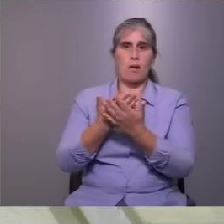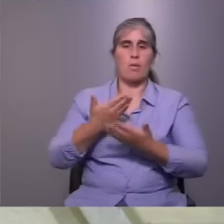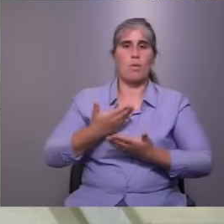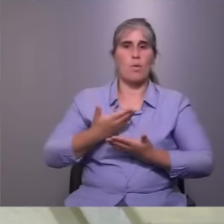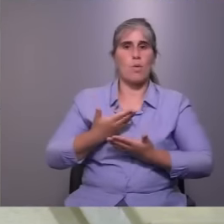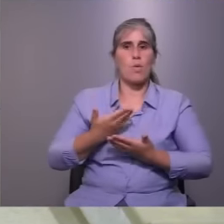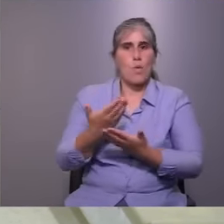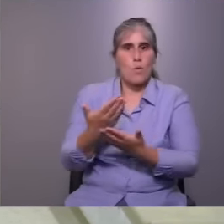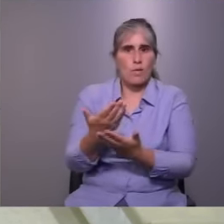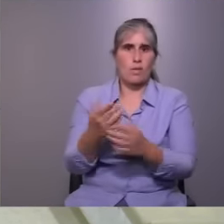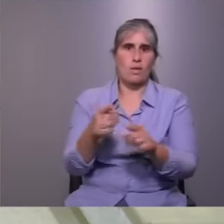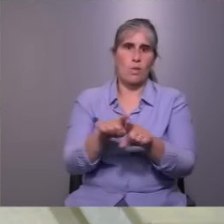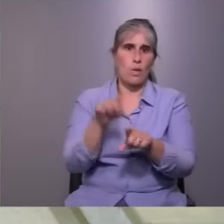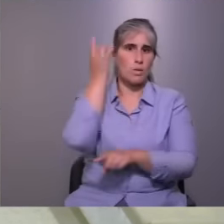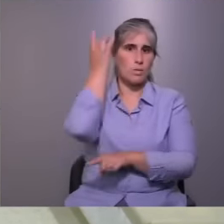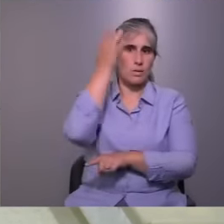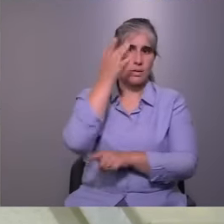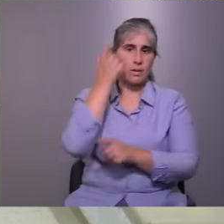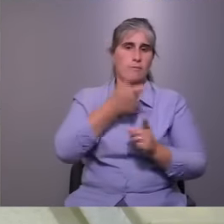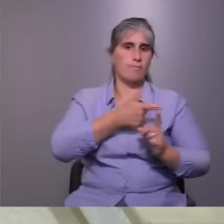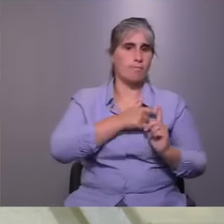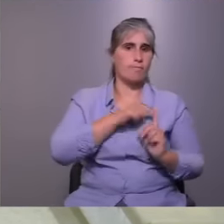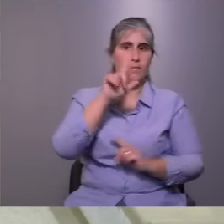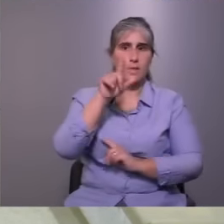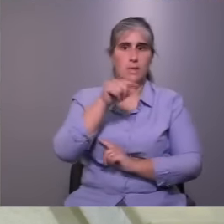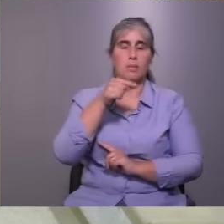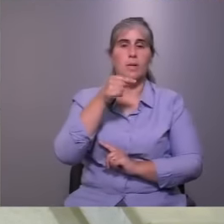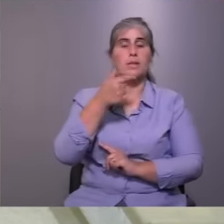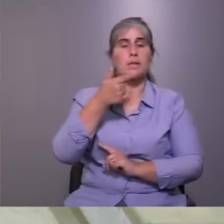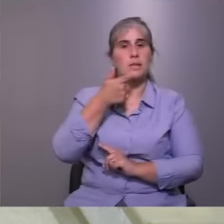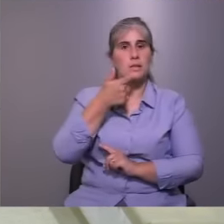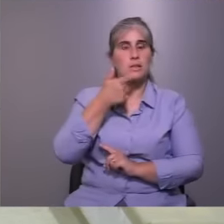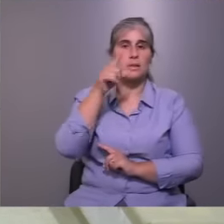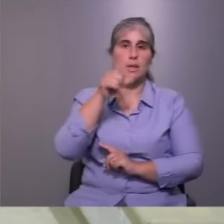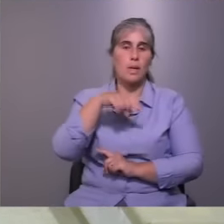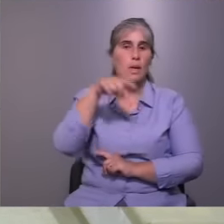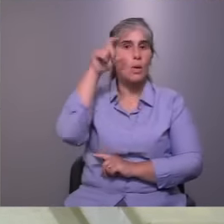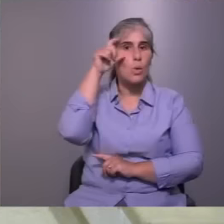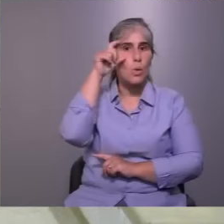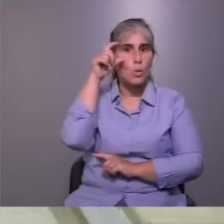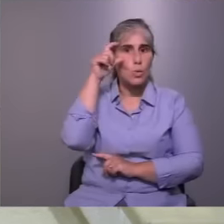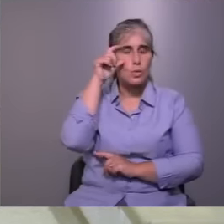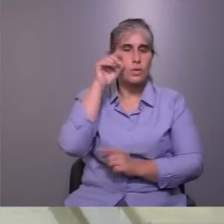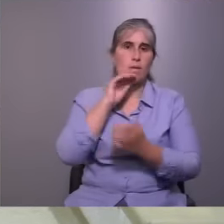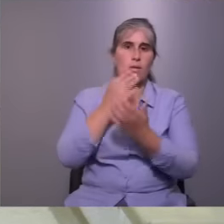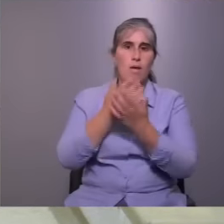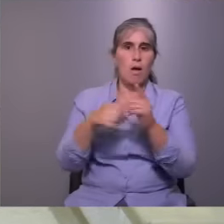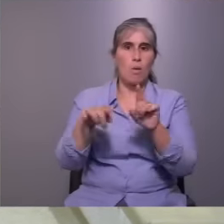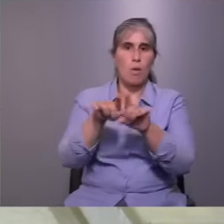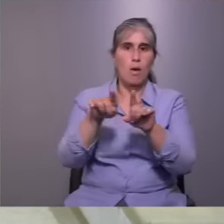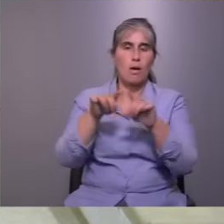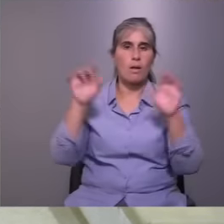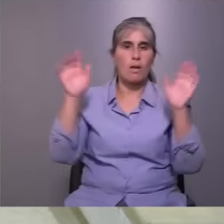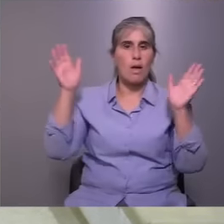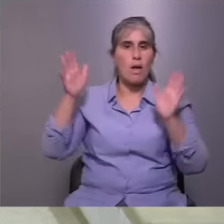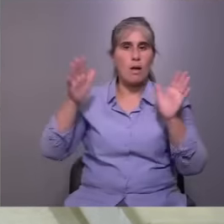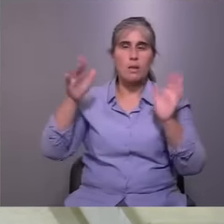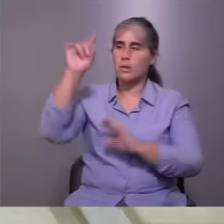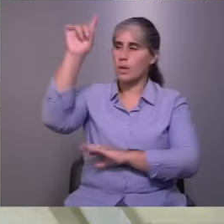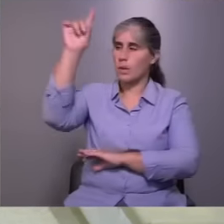Senhor. Assim fazemos eco do convite que Francisco, Jacinta e